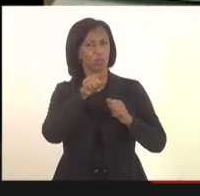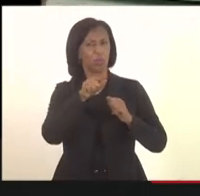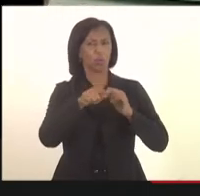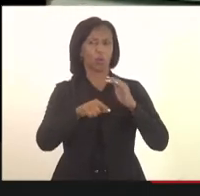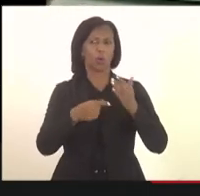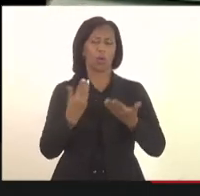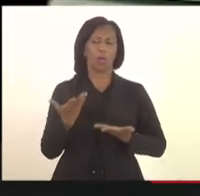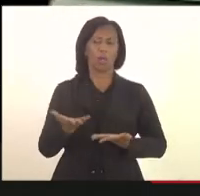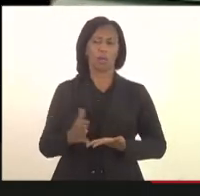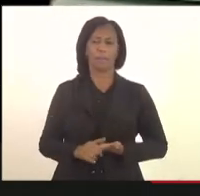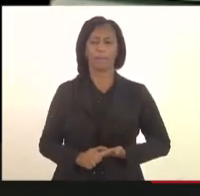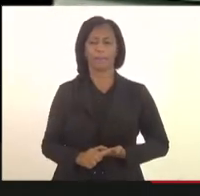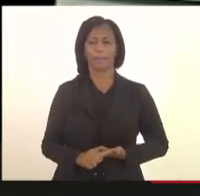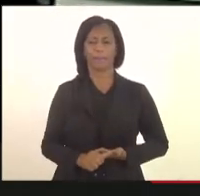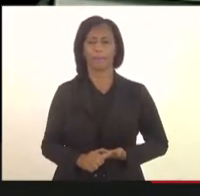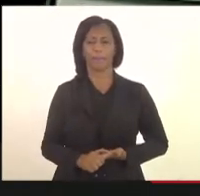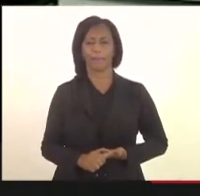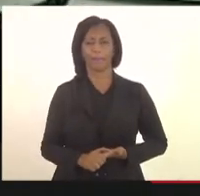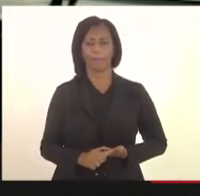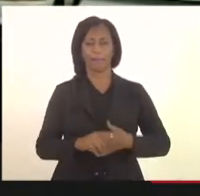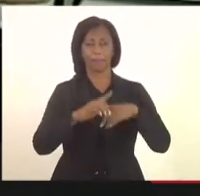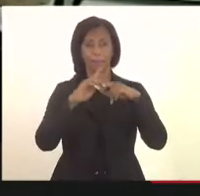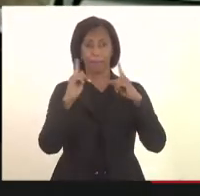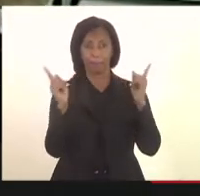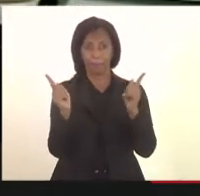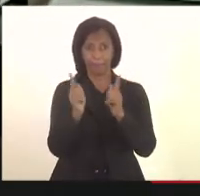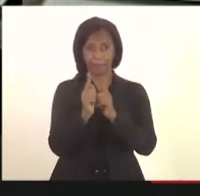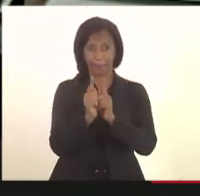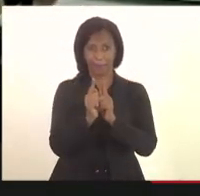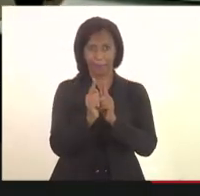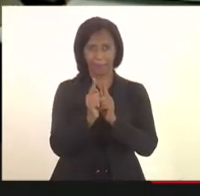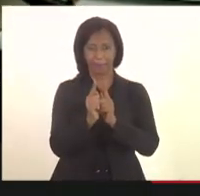alvissareira no curto prazo.